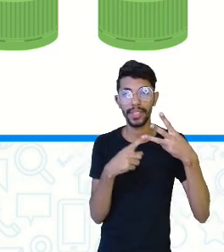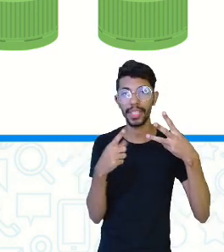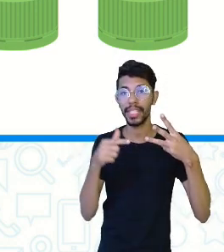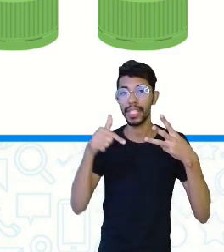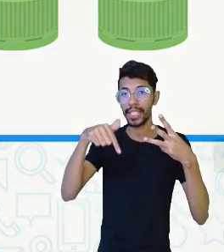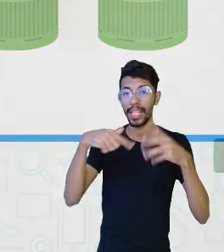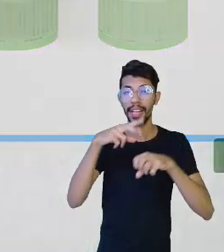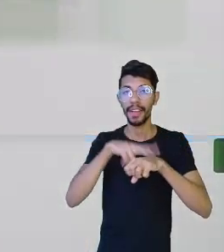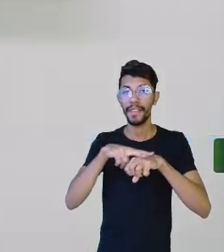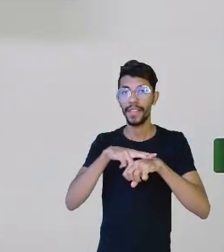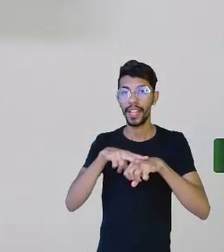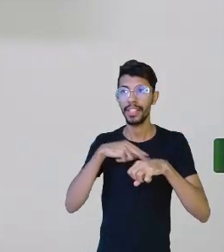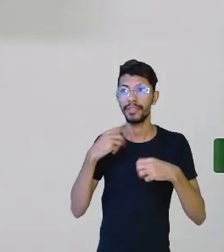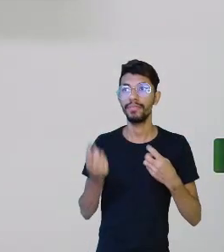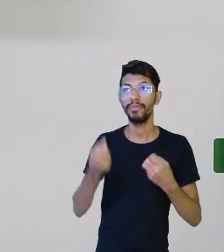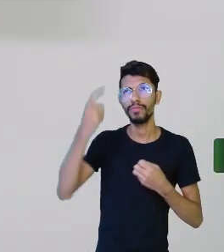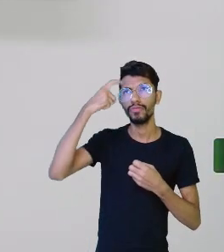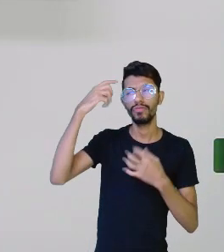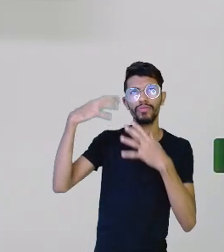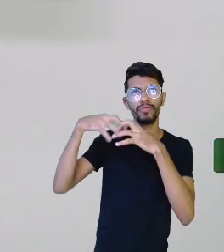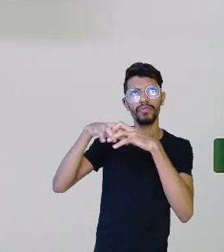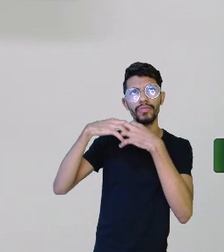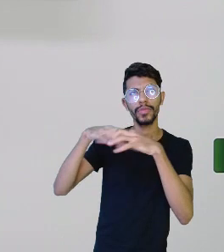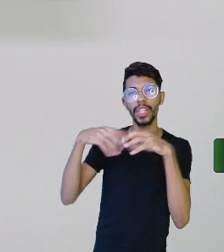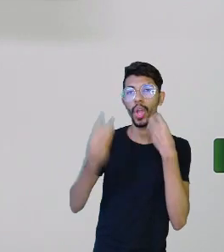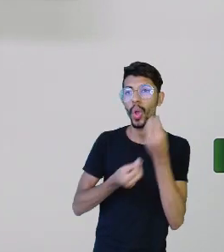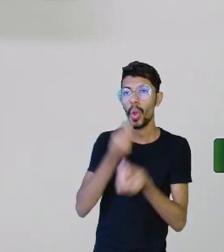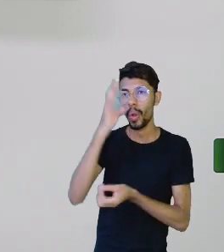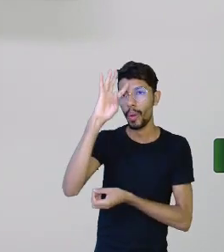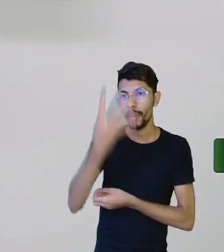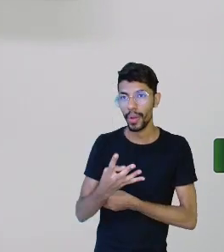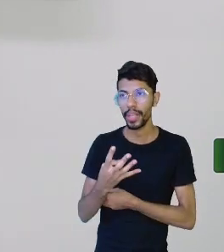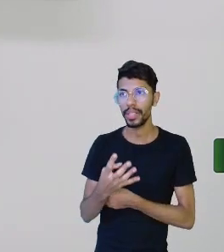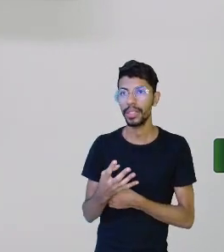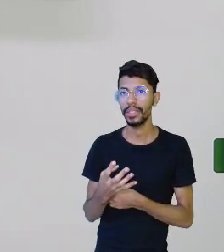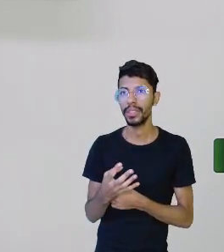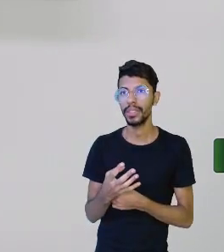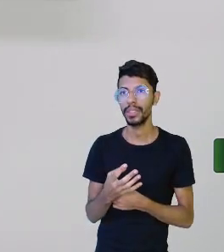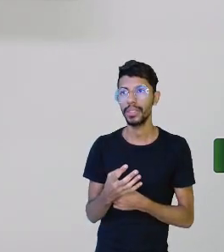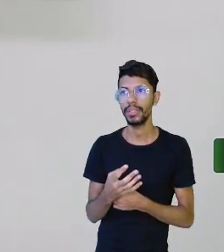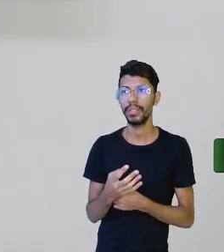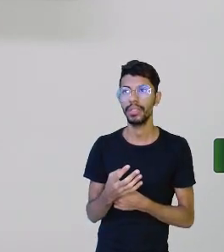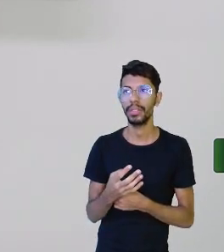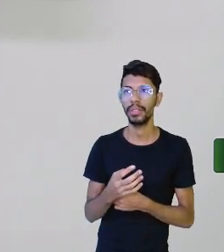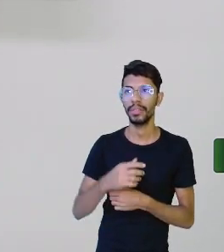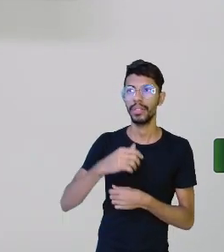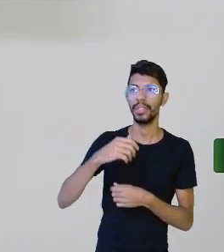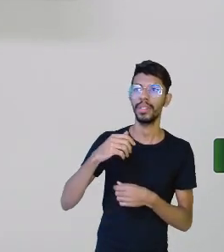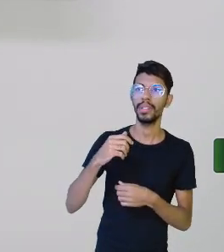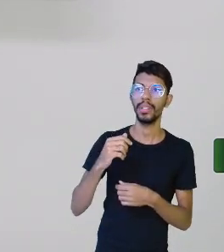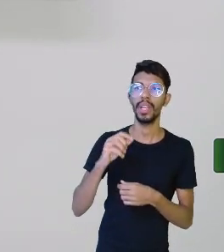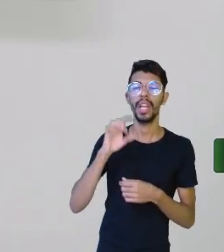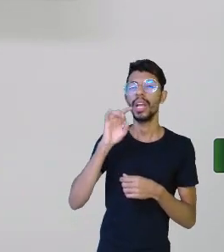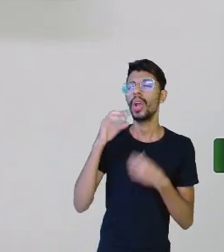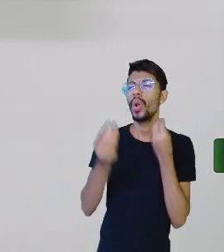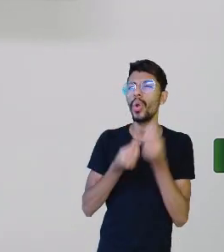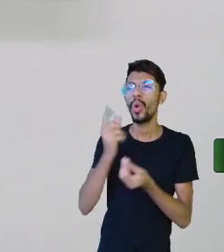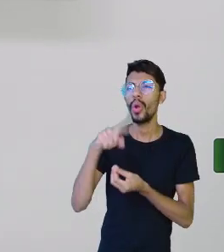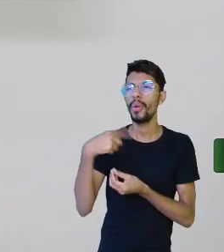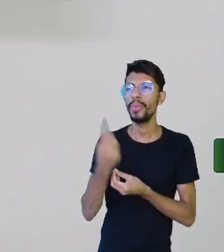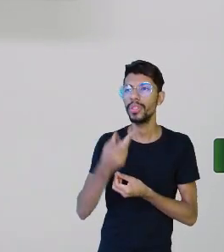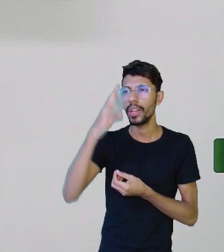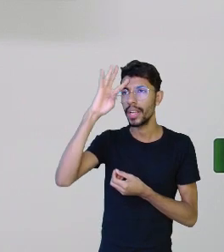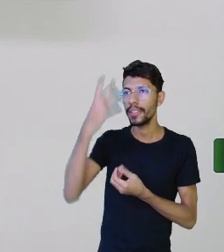verdes. Pensando em como nós resolvemos a primeira situação, como é que nós iremos resolver